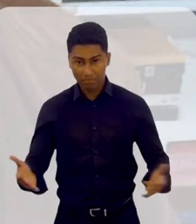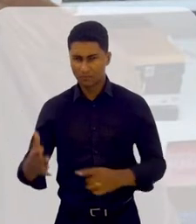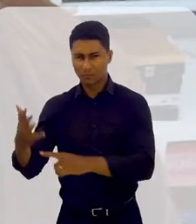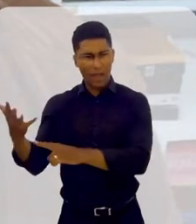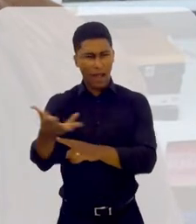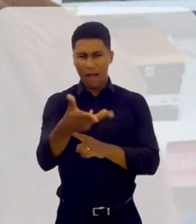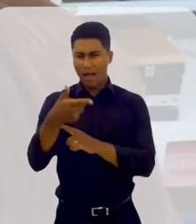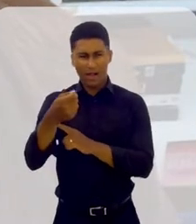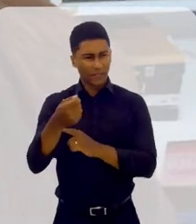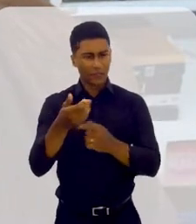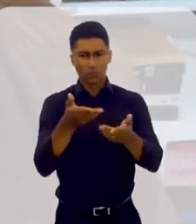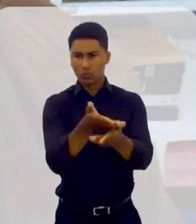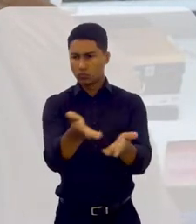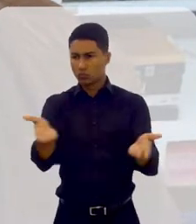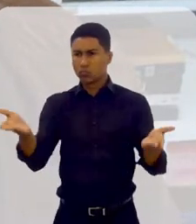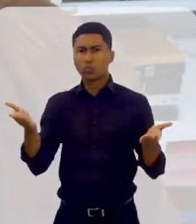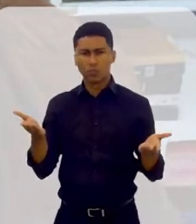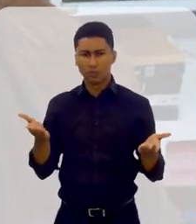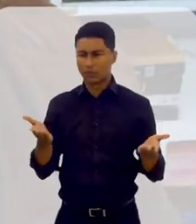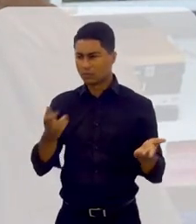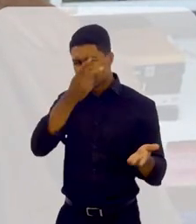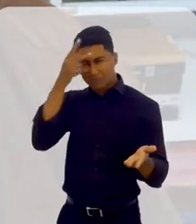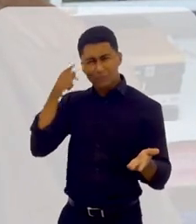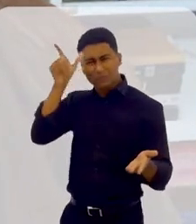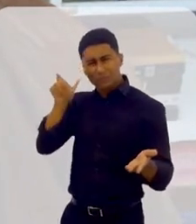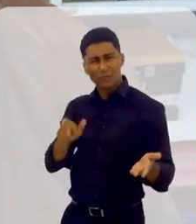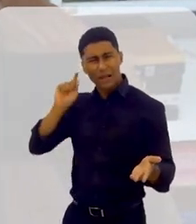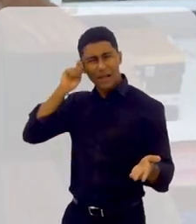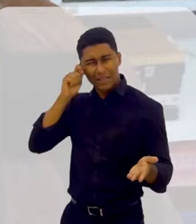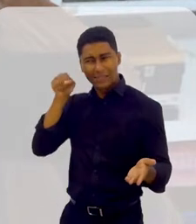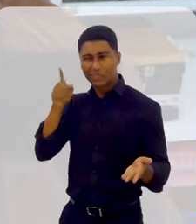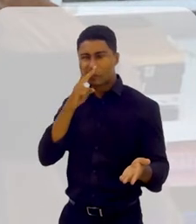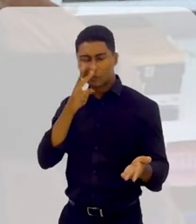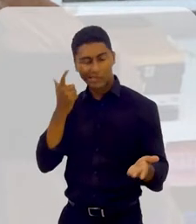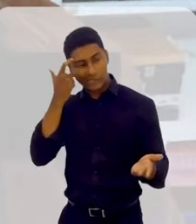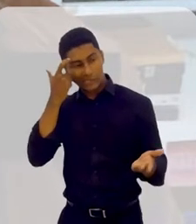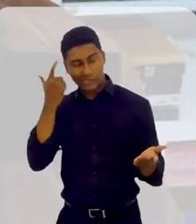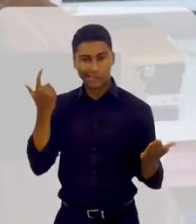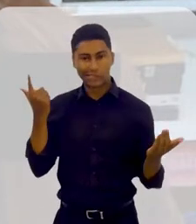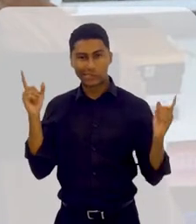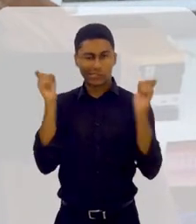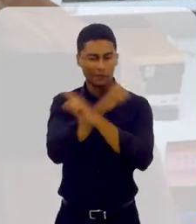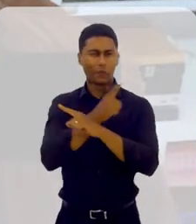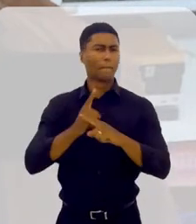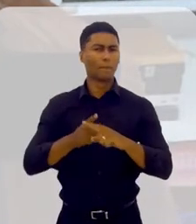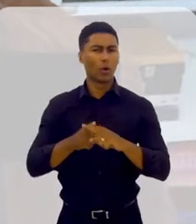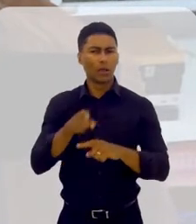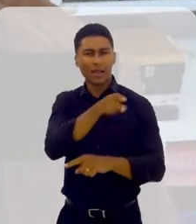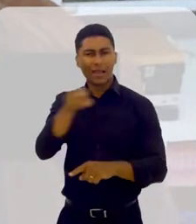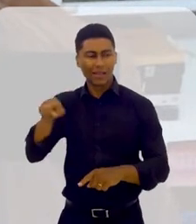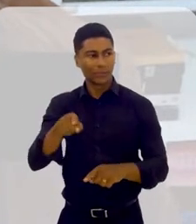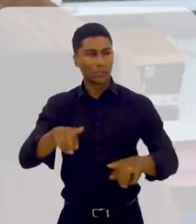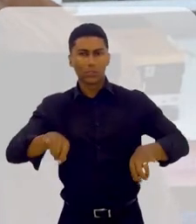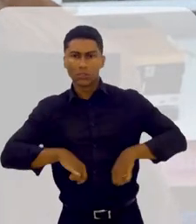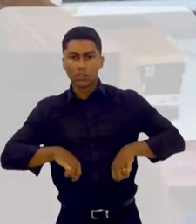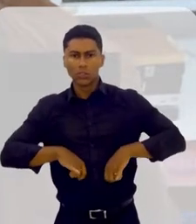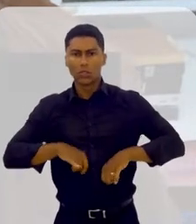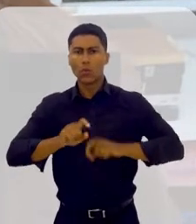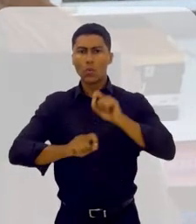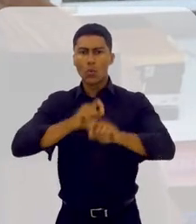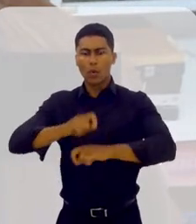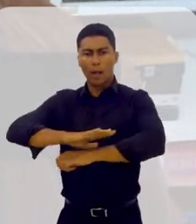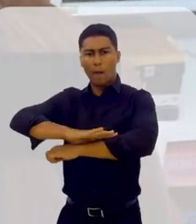O mundo das artes cênicas apresenta uma contradição para artistas negros. Nele, ao mesmo tempo em que enfrentam o preconceito que